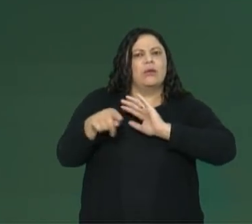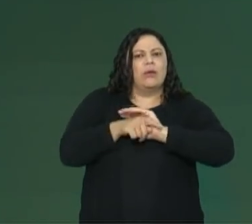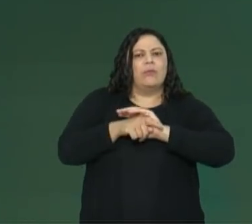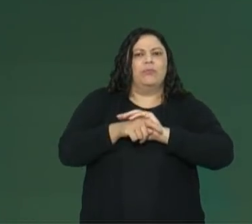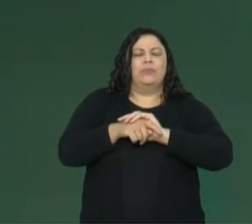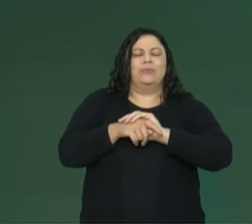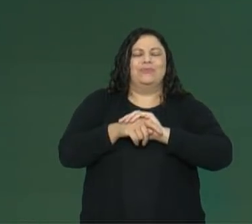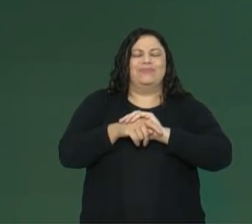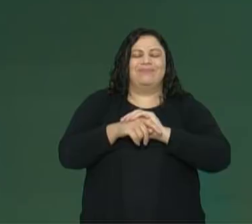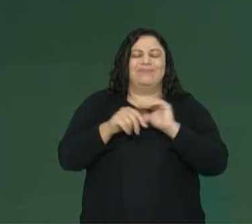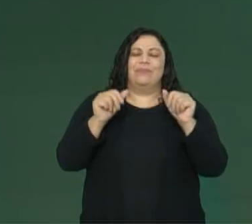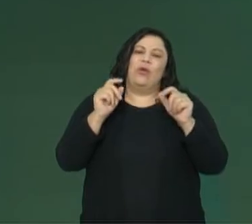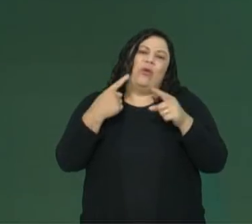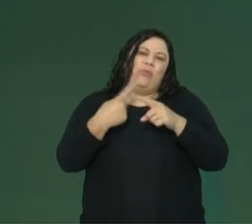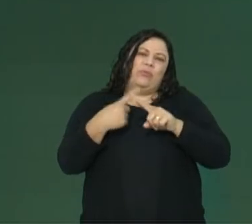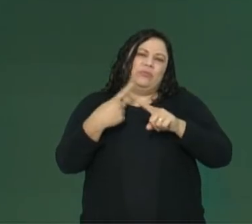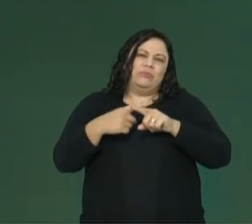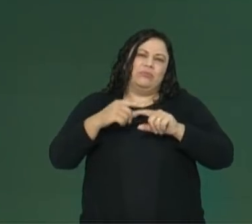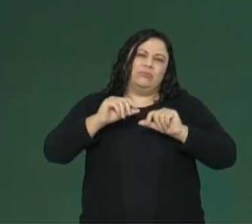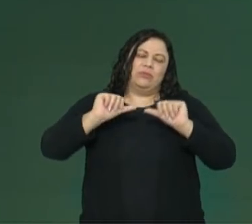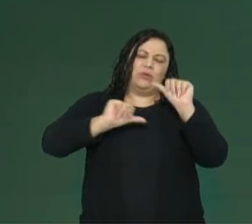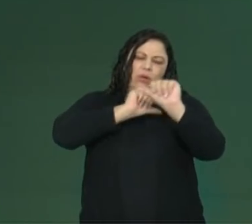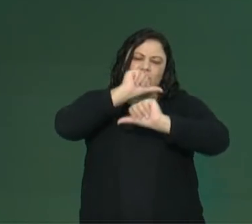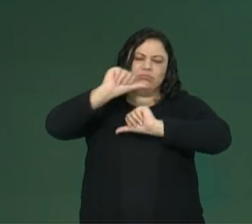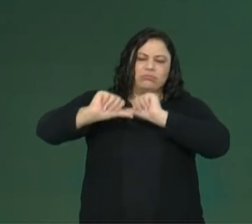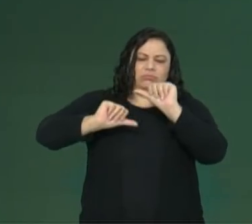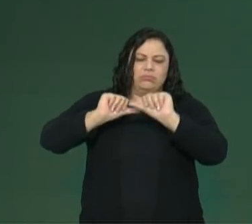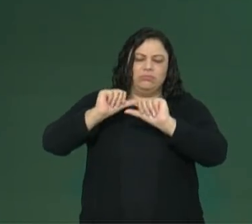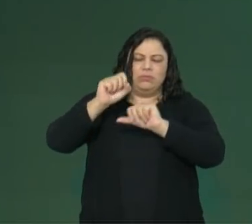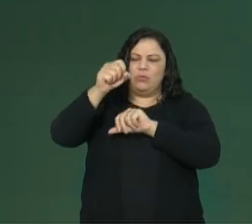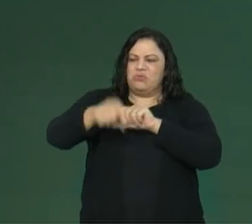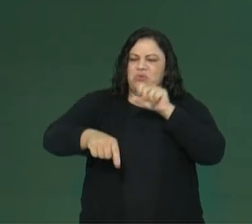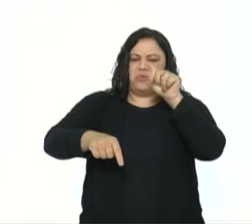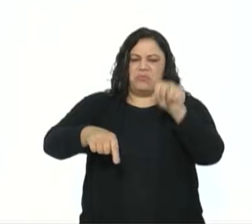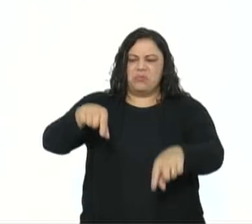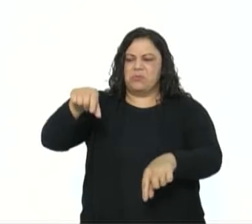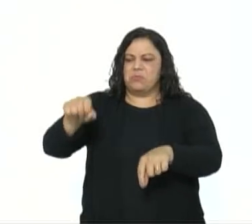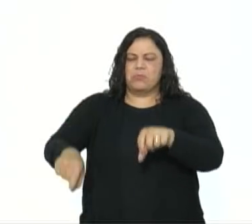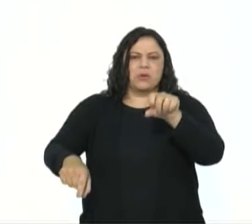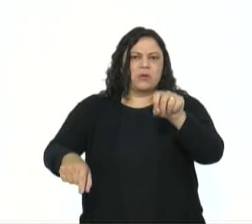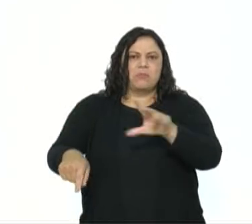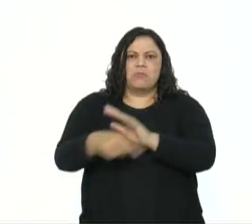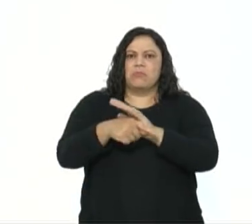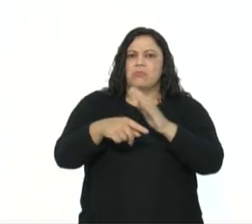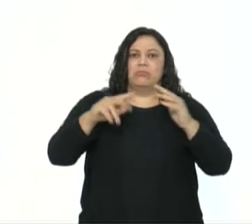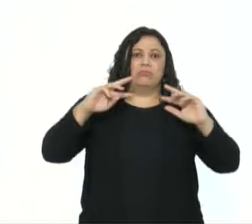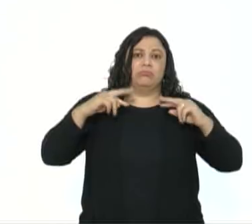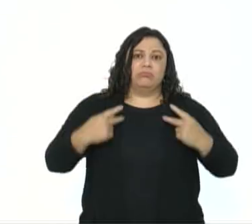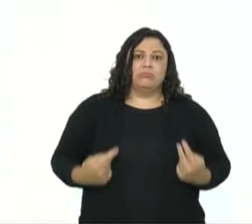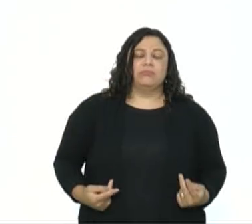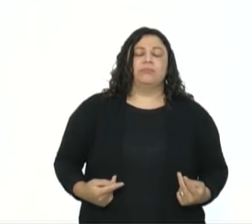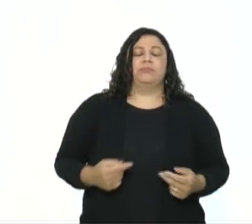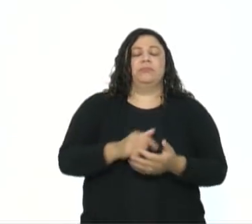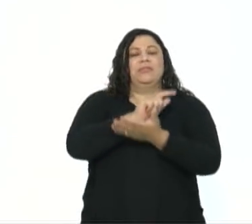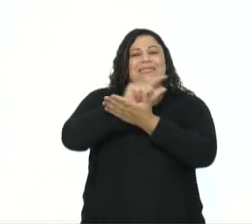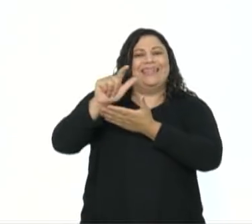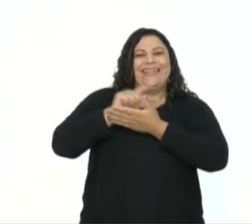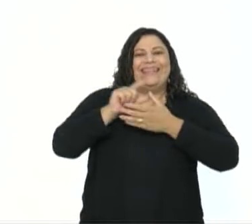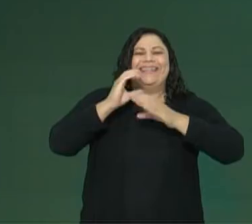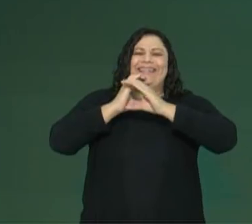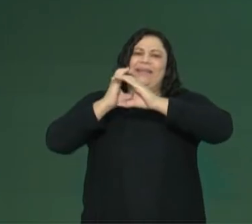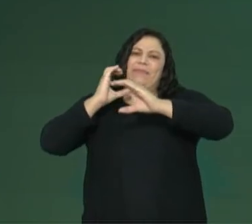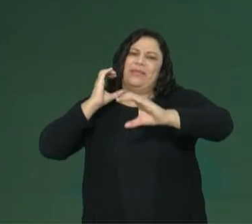mesmos produzimos. Tá bom? Então a prevenção, saneamento básico, tratar esgoto, coletar esgoto,